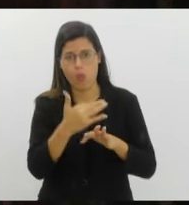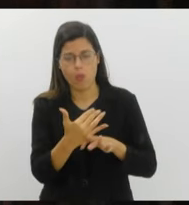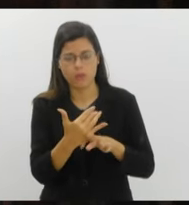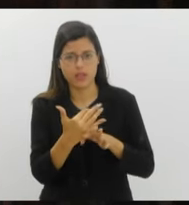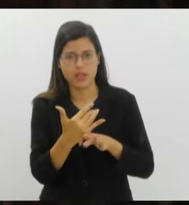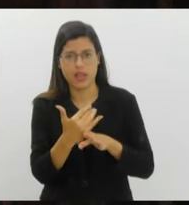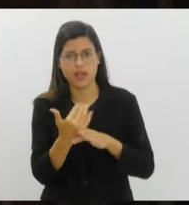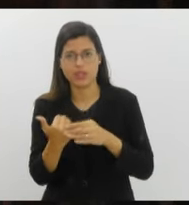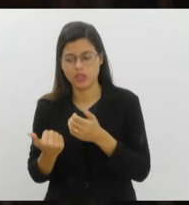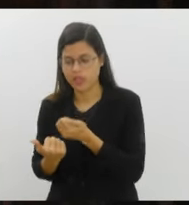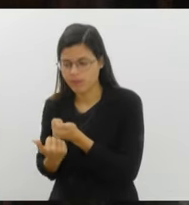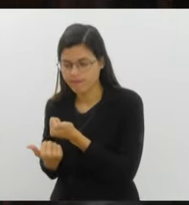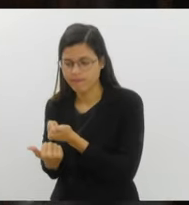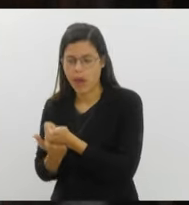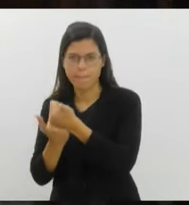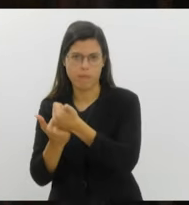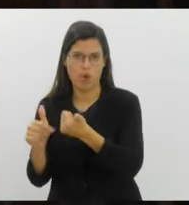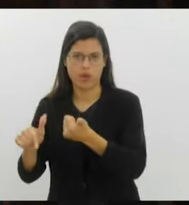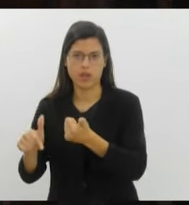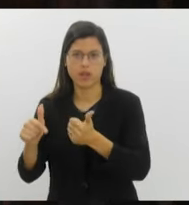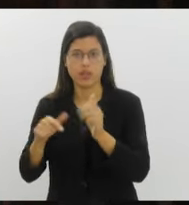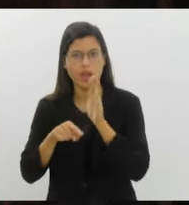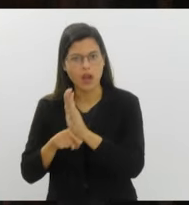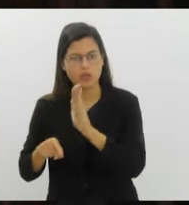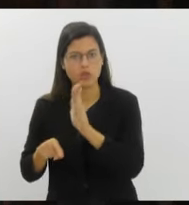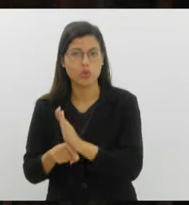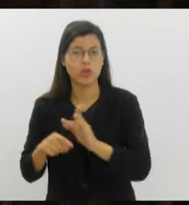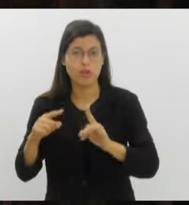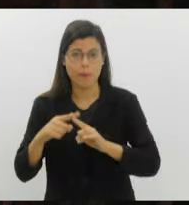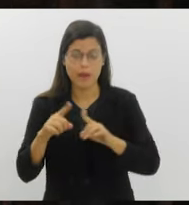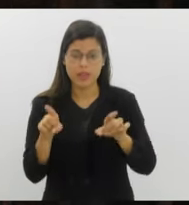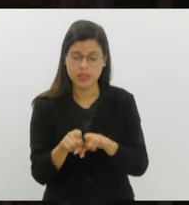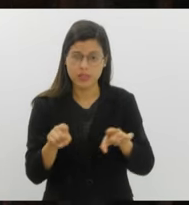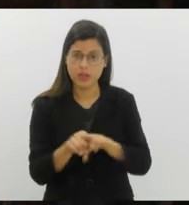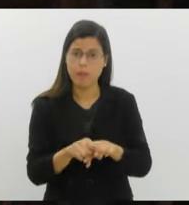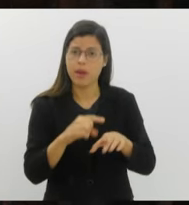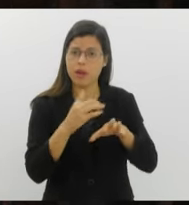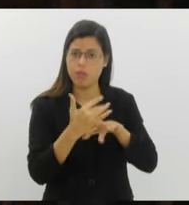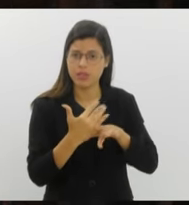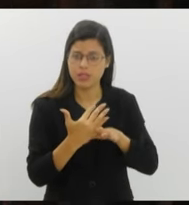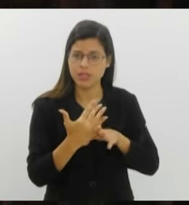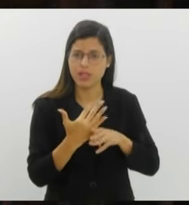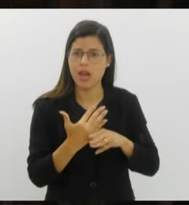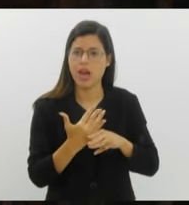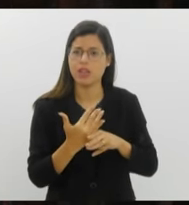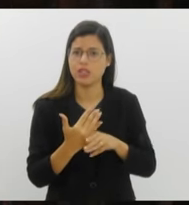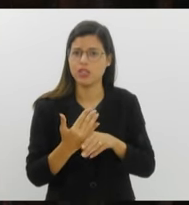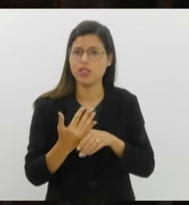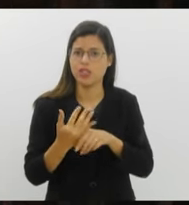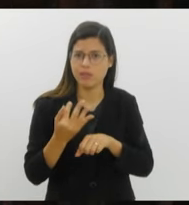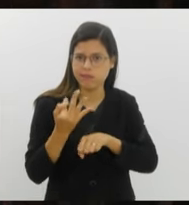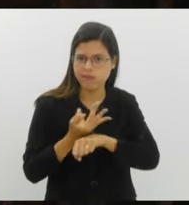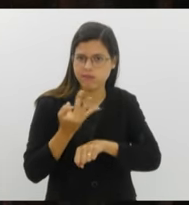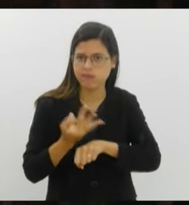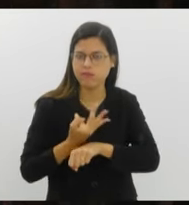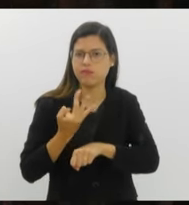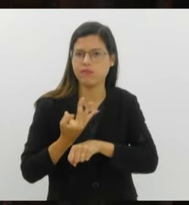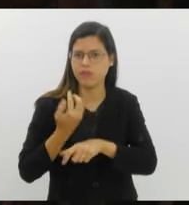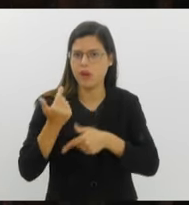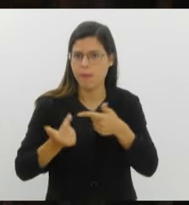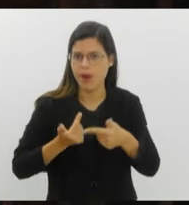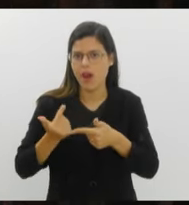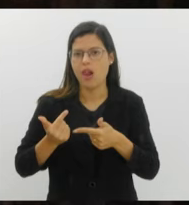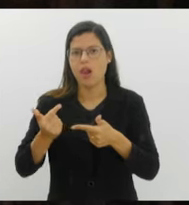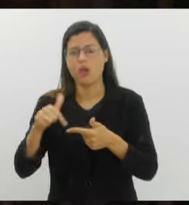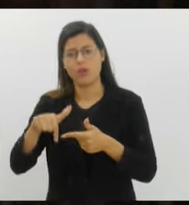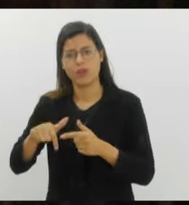é um município que está sobrecarregado. Um município que também me honrou, um município que fez do Bruno Boareto o